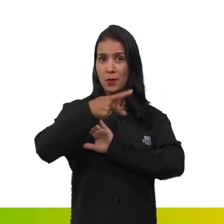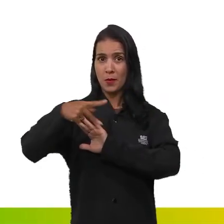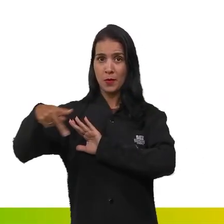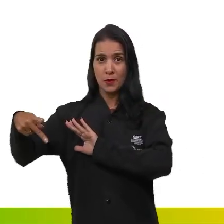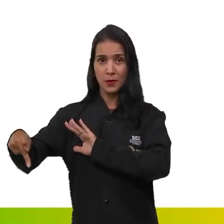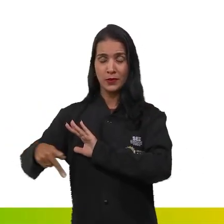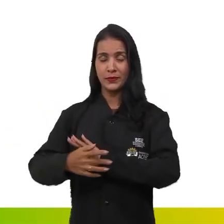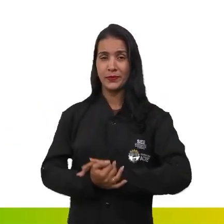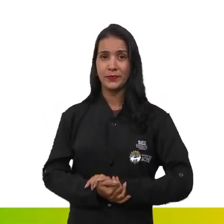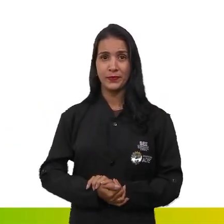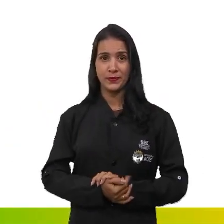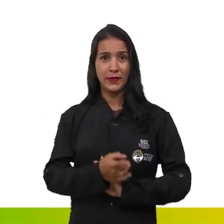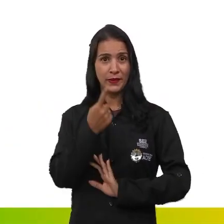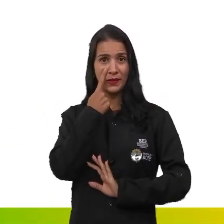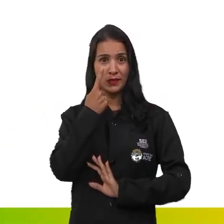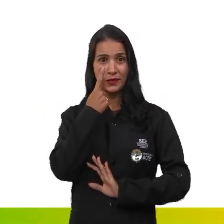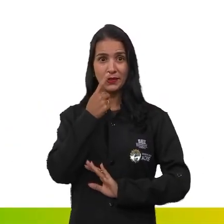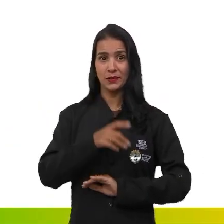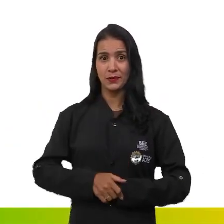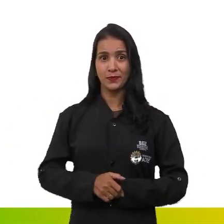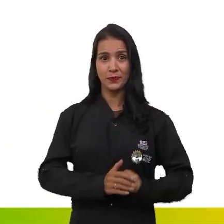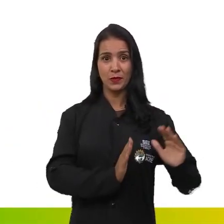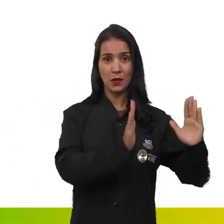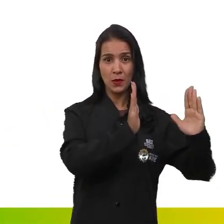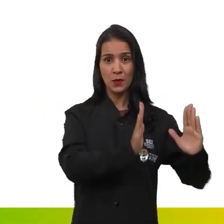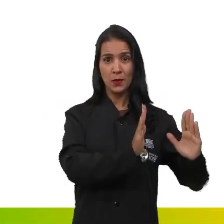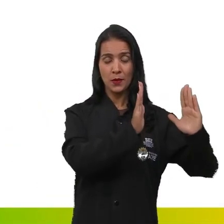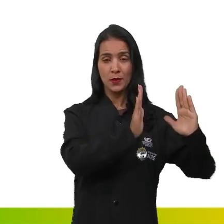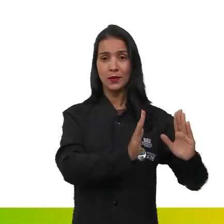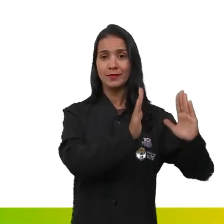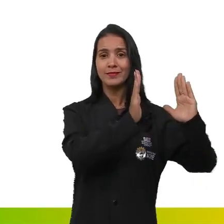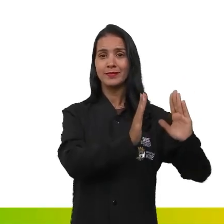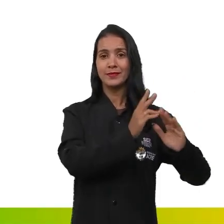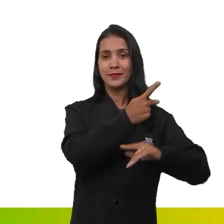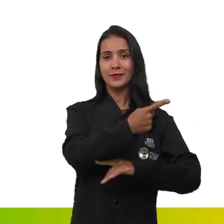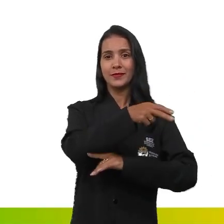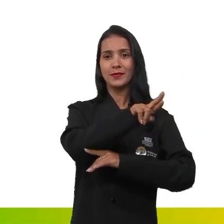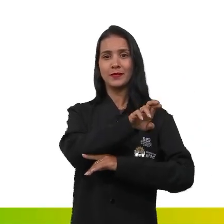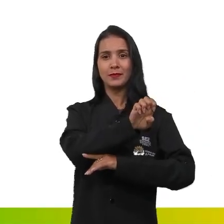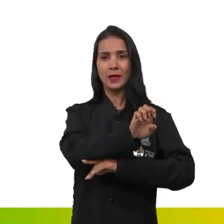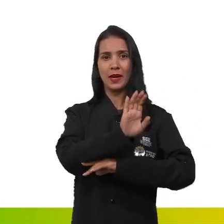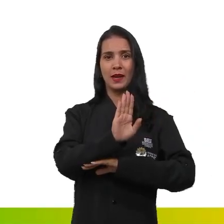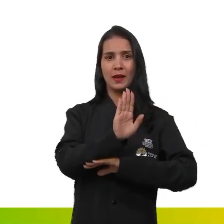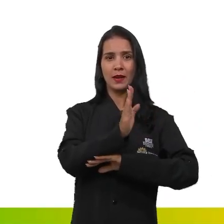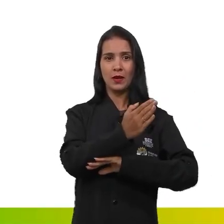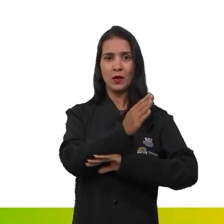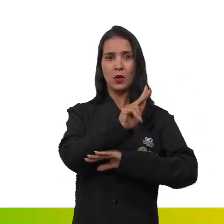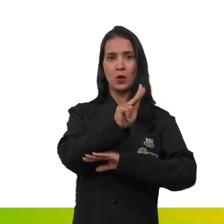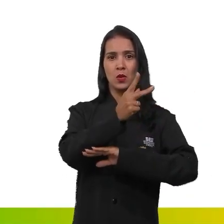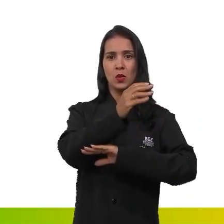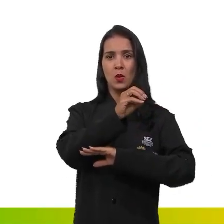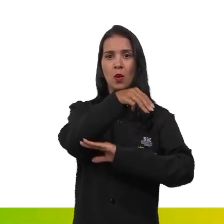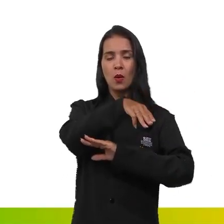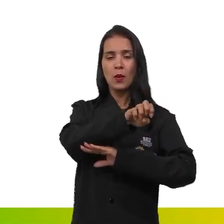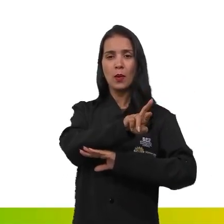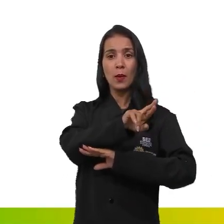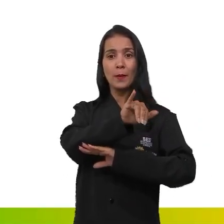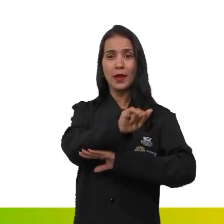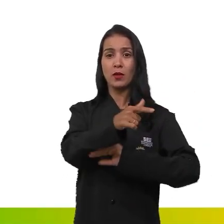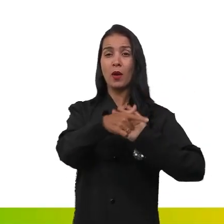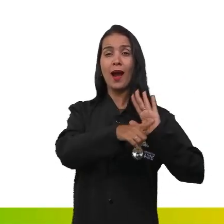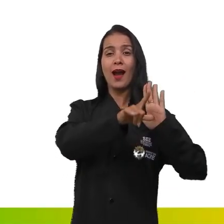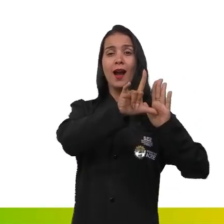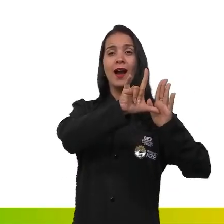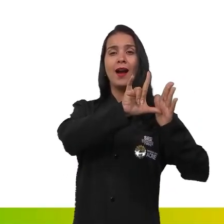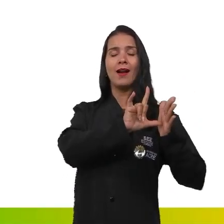Veja só, nós temos, por exemplo, aí o período pré-homérico, o período ali antes do poeta